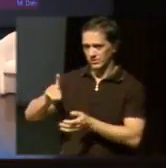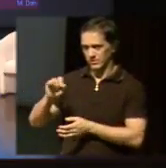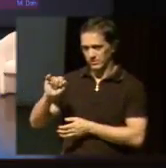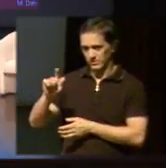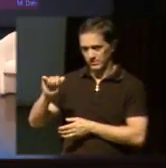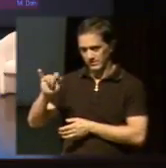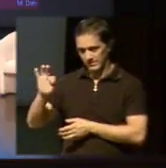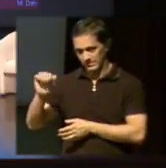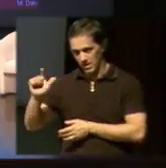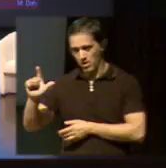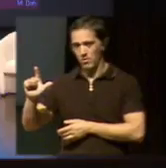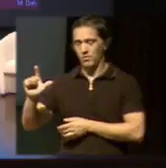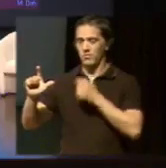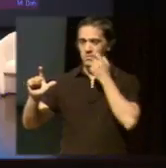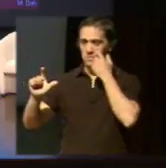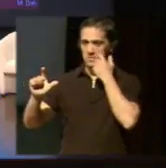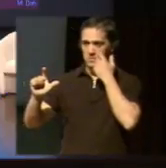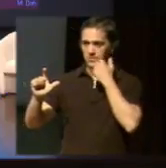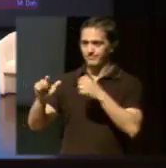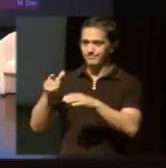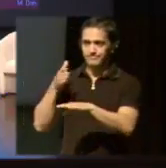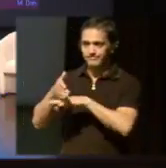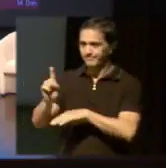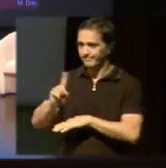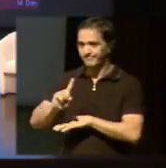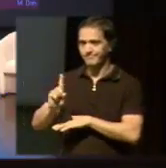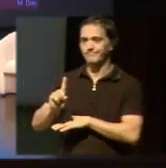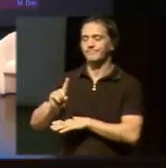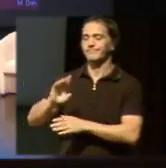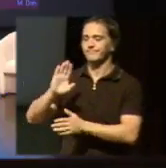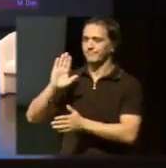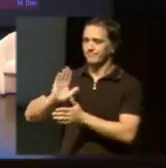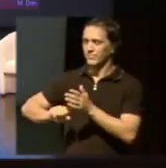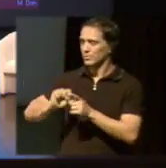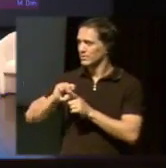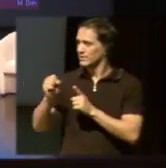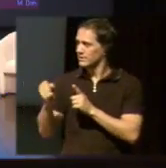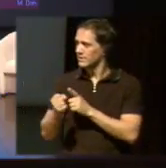possibilidades novas de entrar em diálogo entre as gerações.